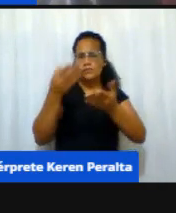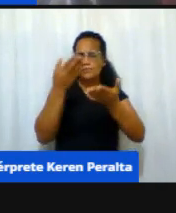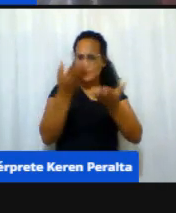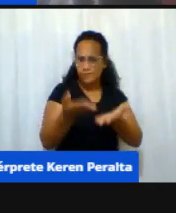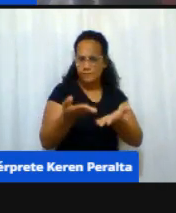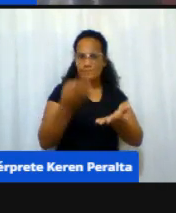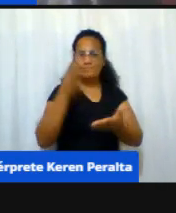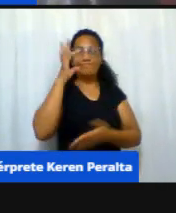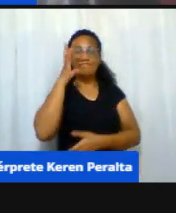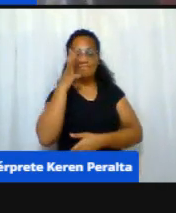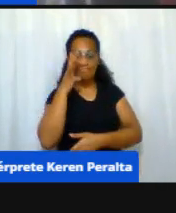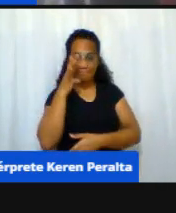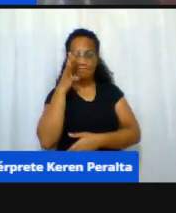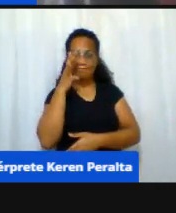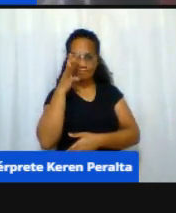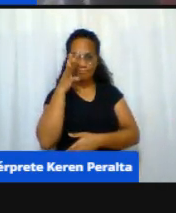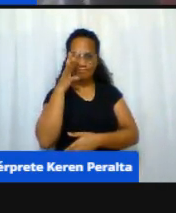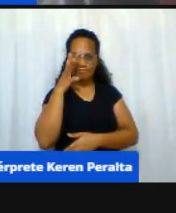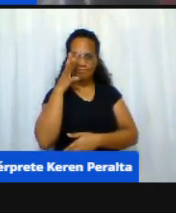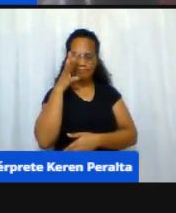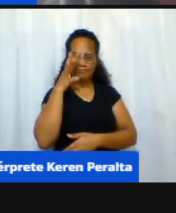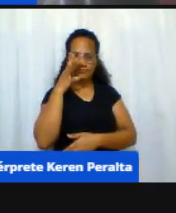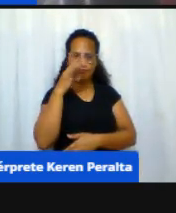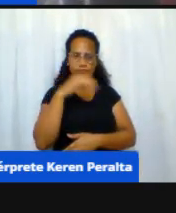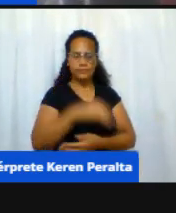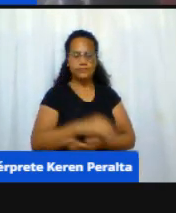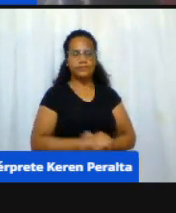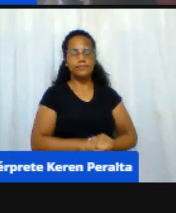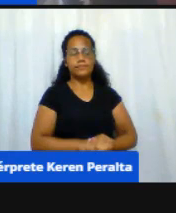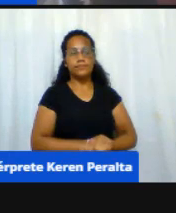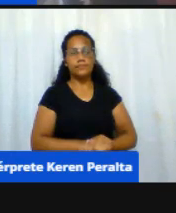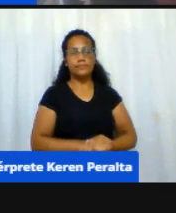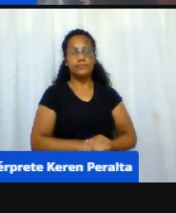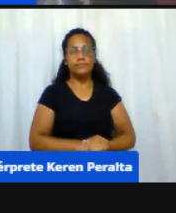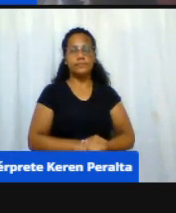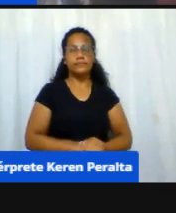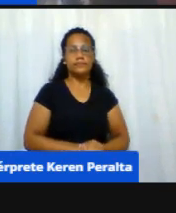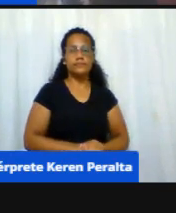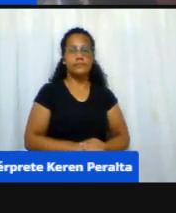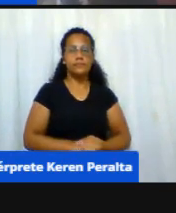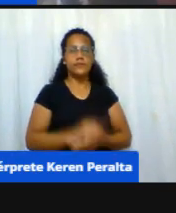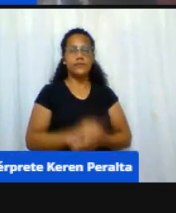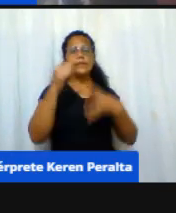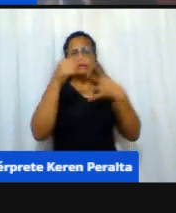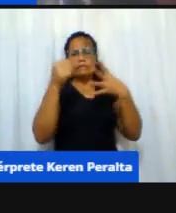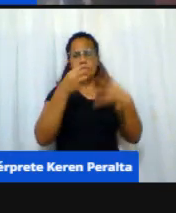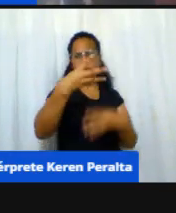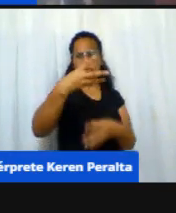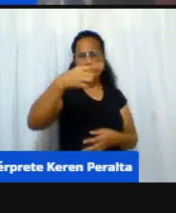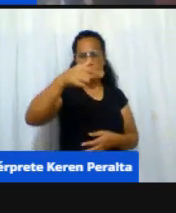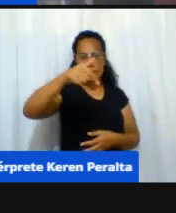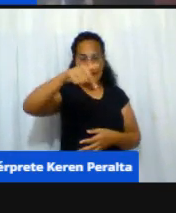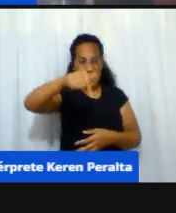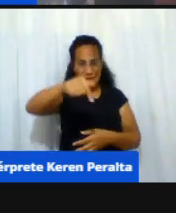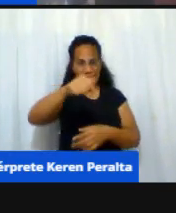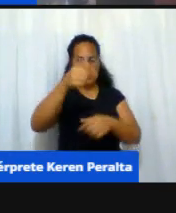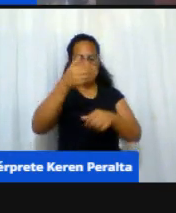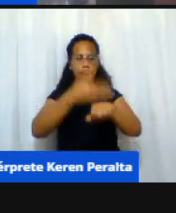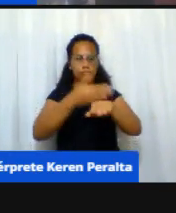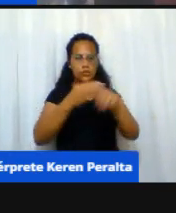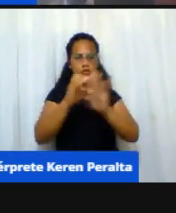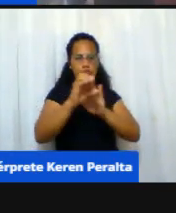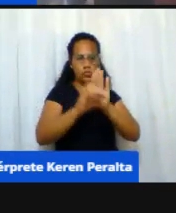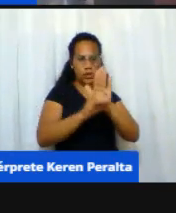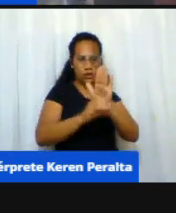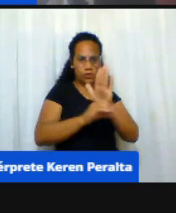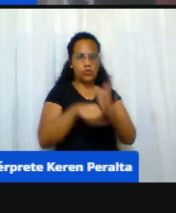Bem, trata-se do seguinte: das 37 habilidades comuns somente ao oitavo e nono